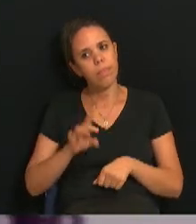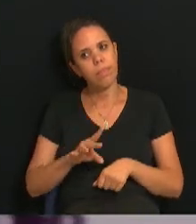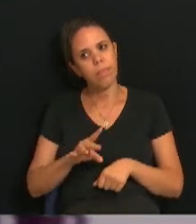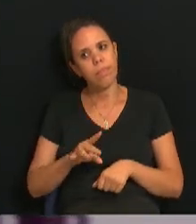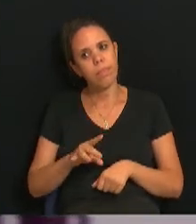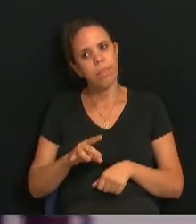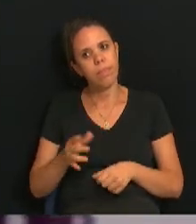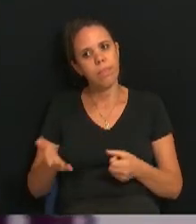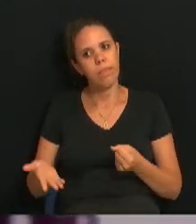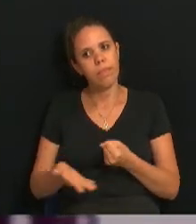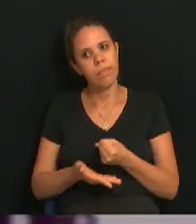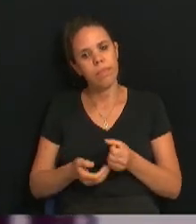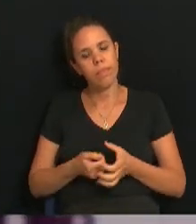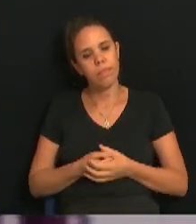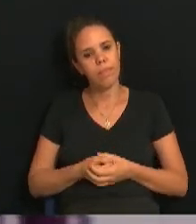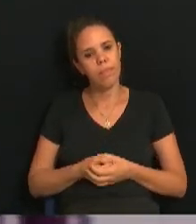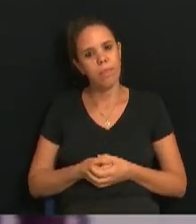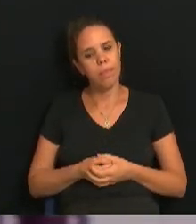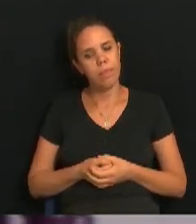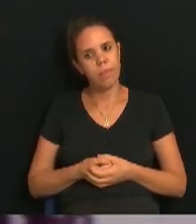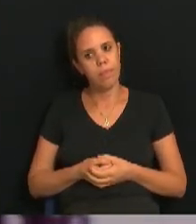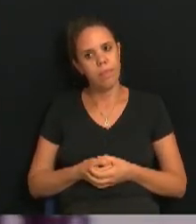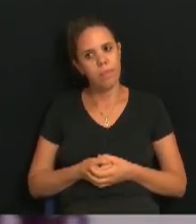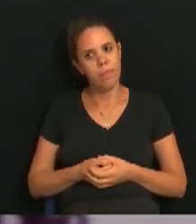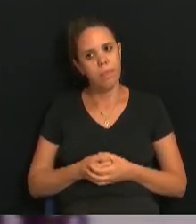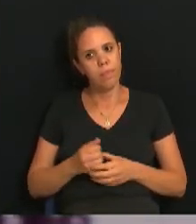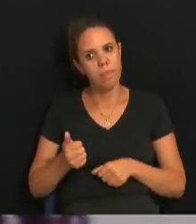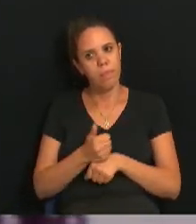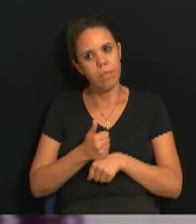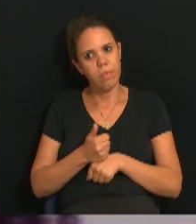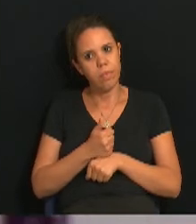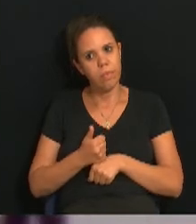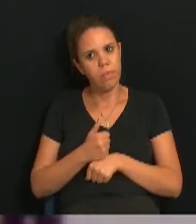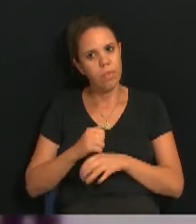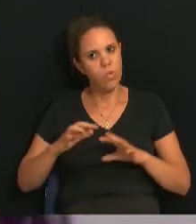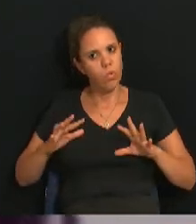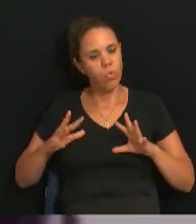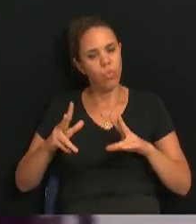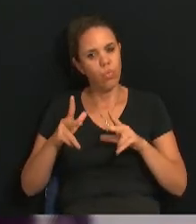mínima. É isso, para todos os cargos, para todos os